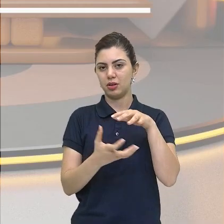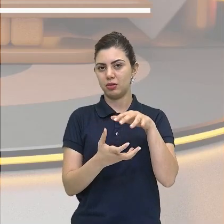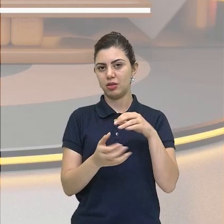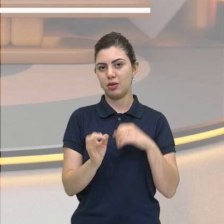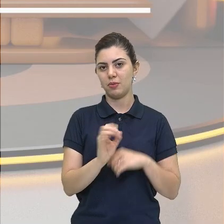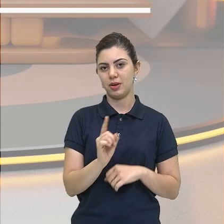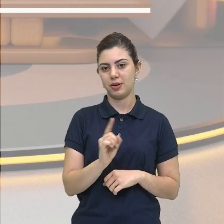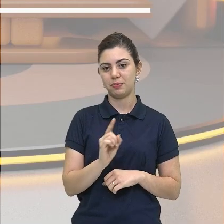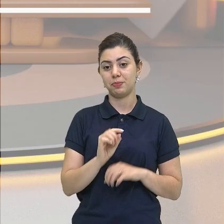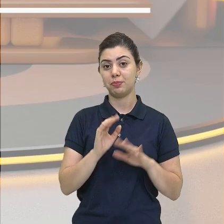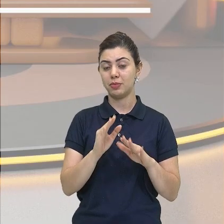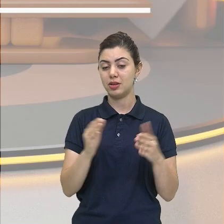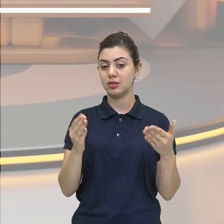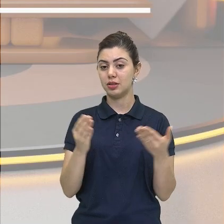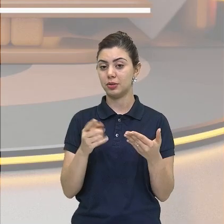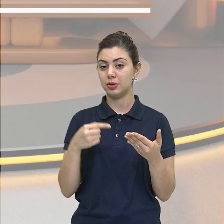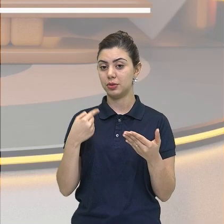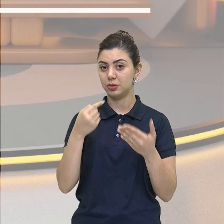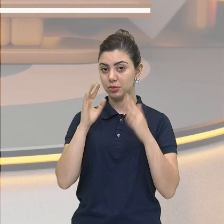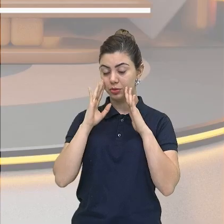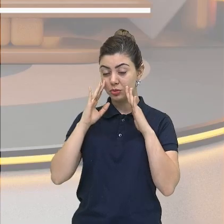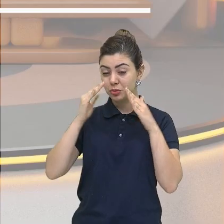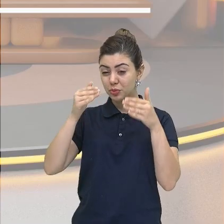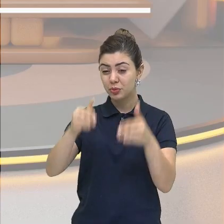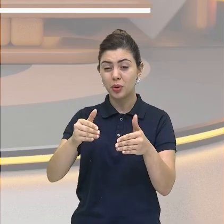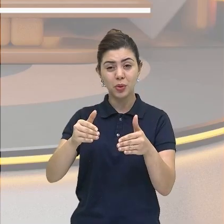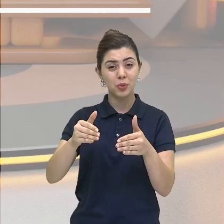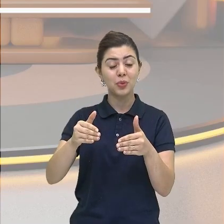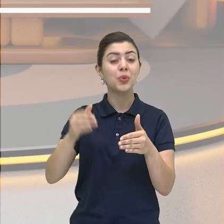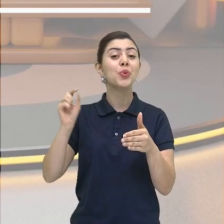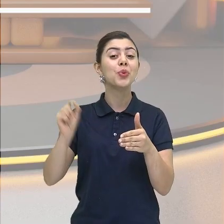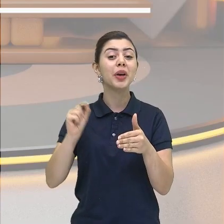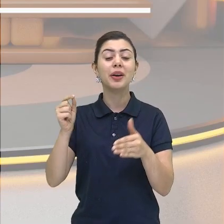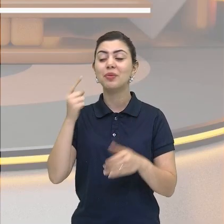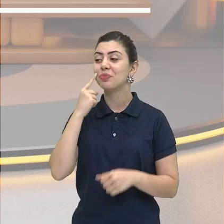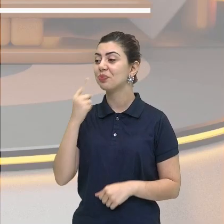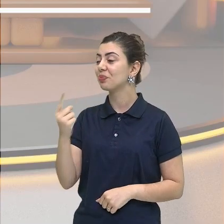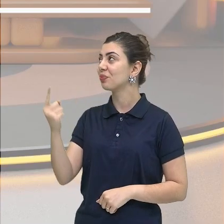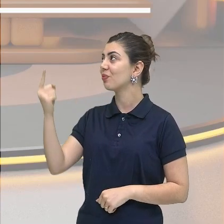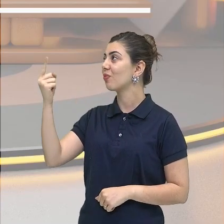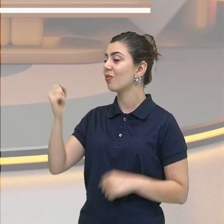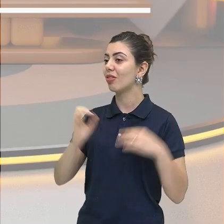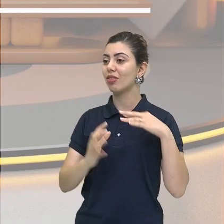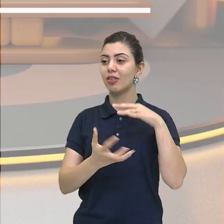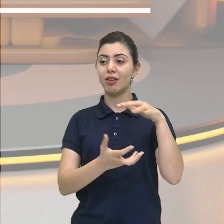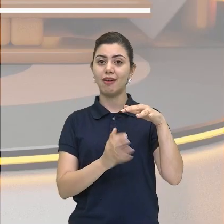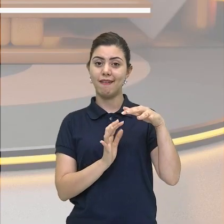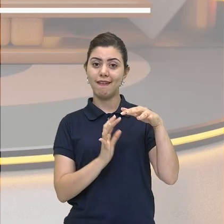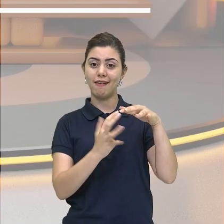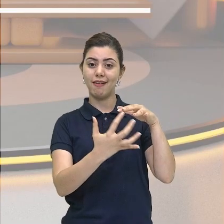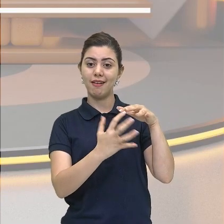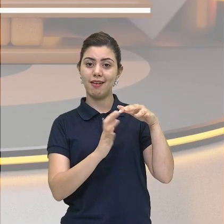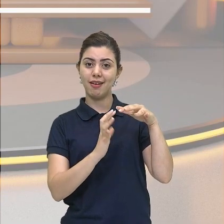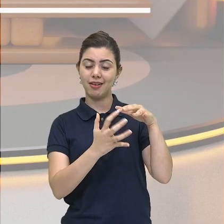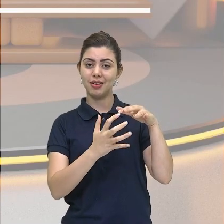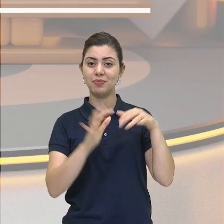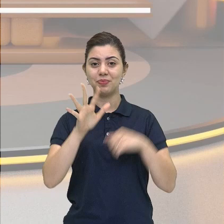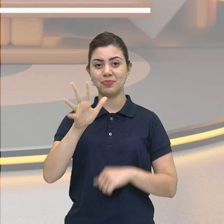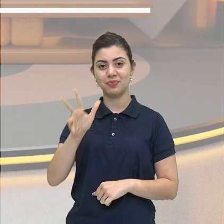nós queremos dar destaque e enfoque principal para cá, para esse lugar,